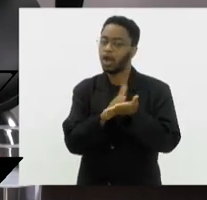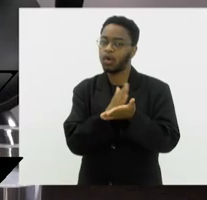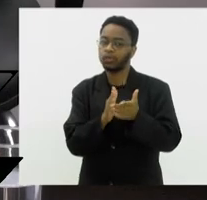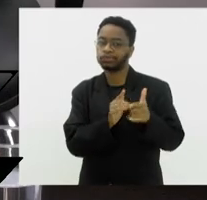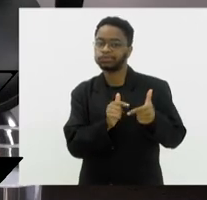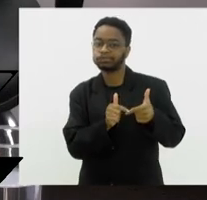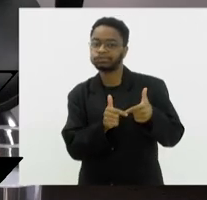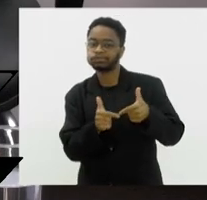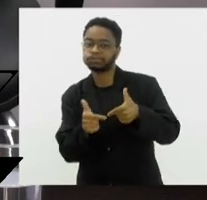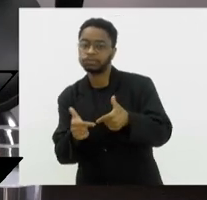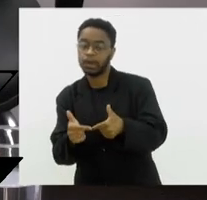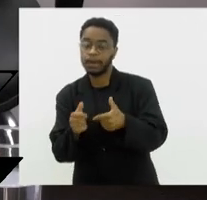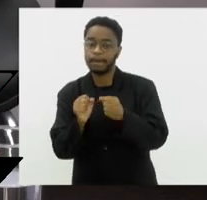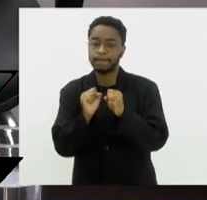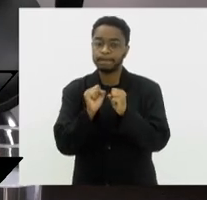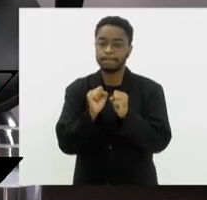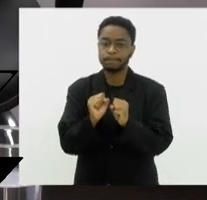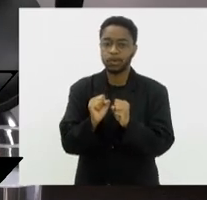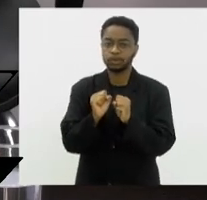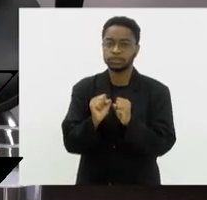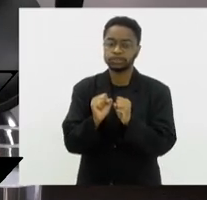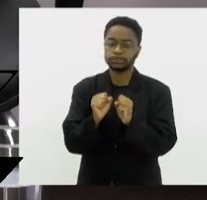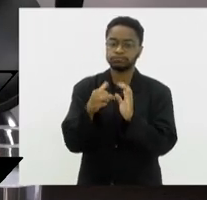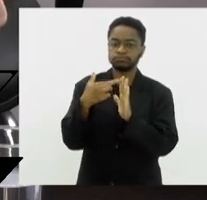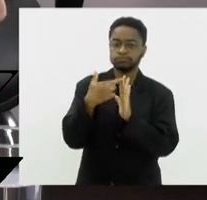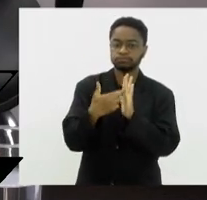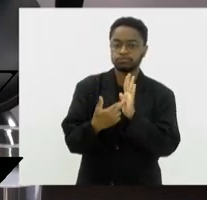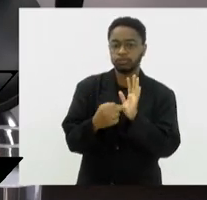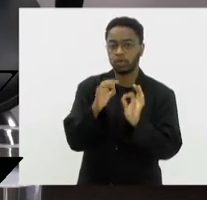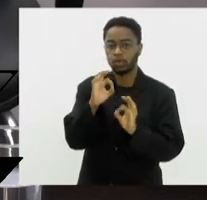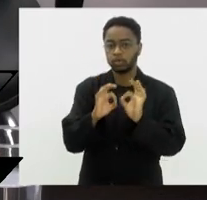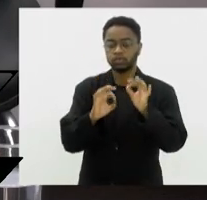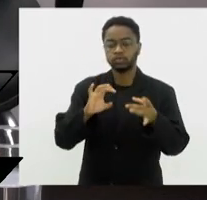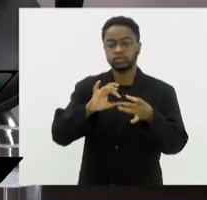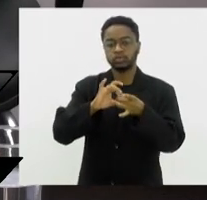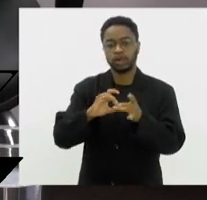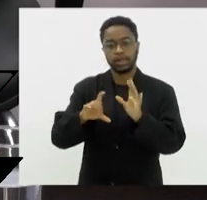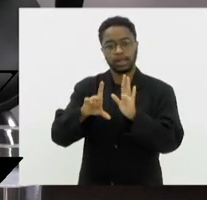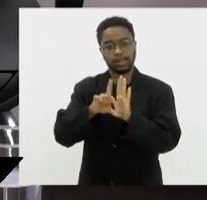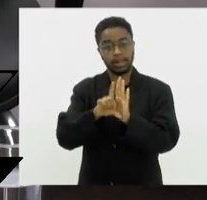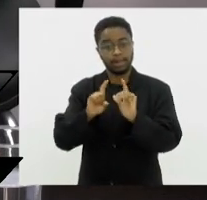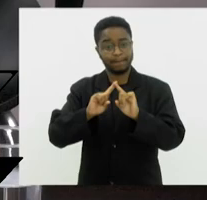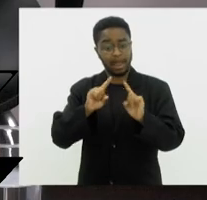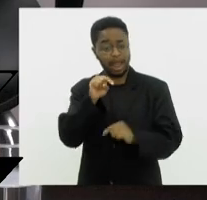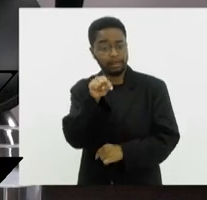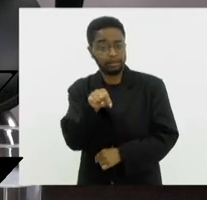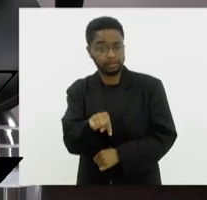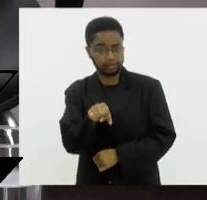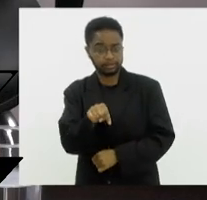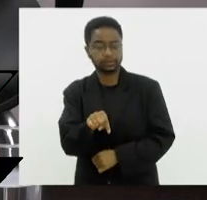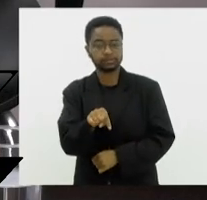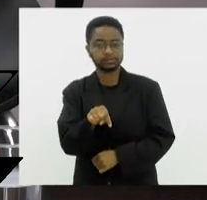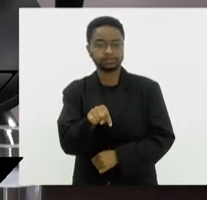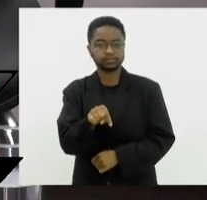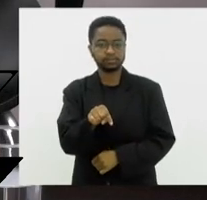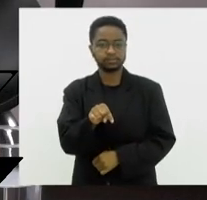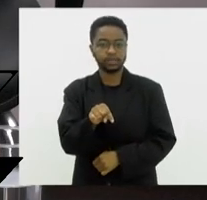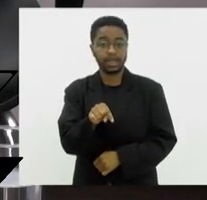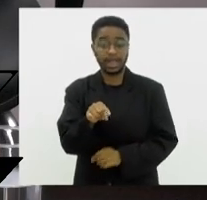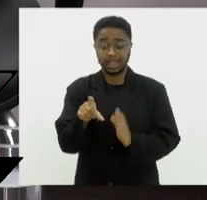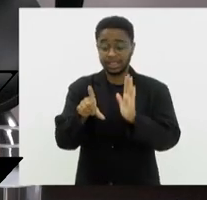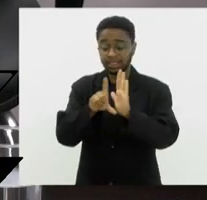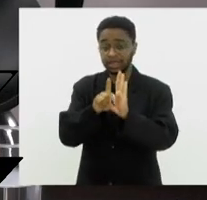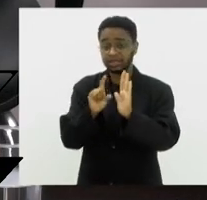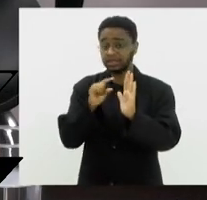possam ser reguladas por essa lei. Nesse caso específico, é uma lei que só tem